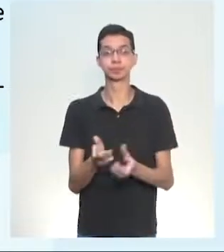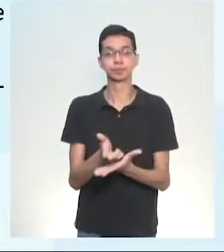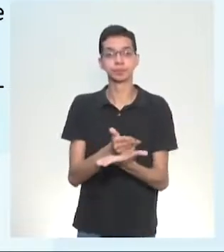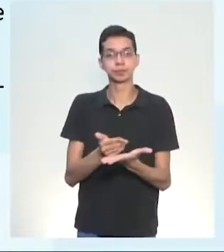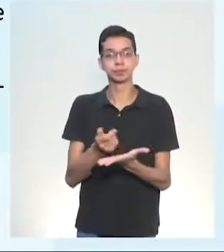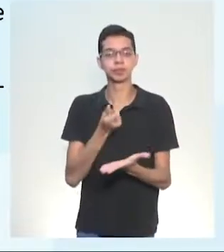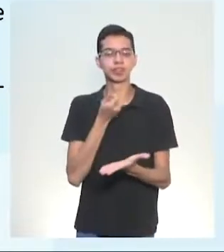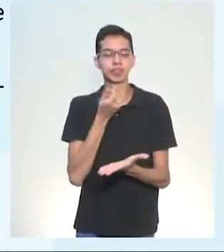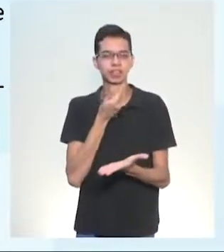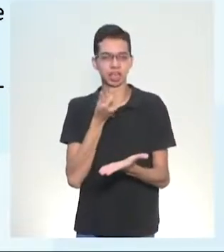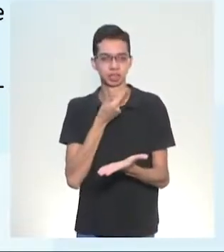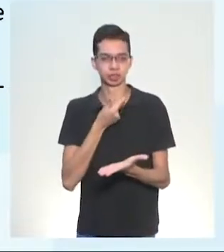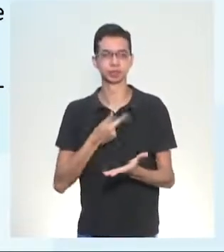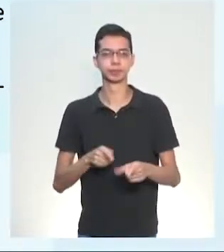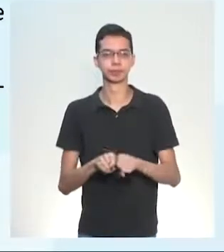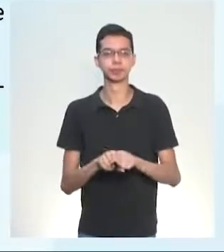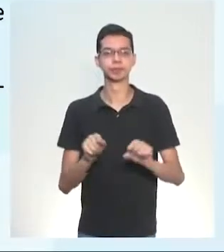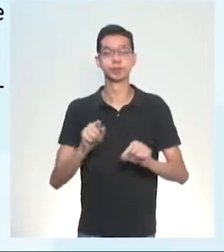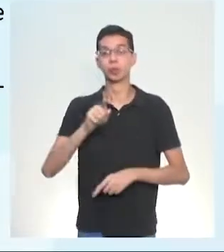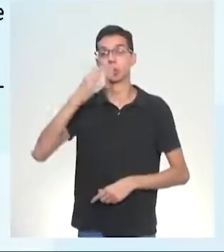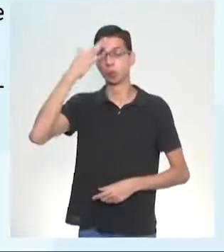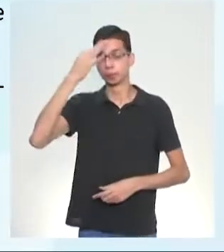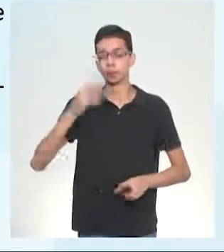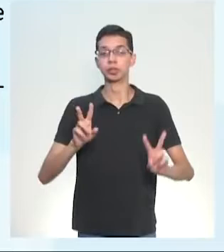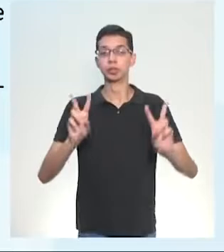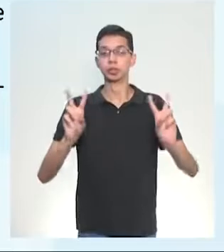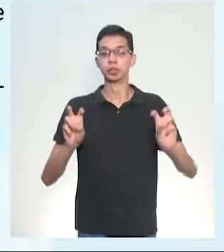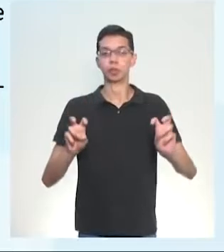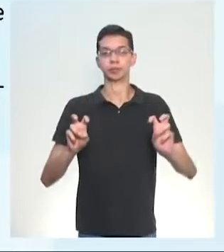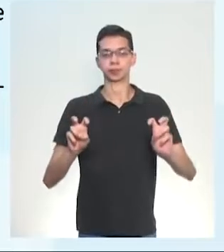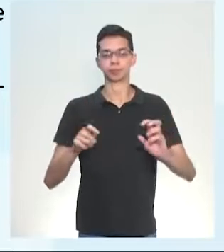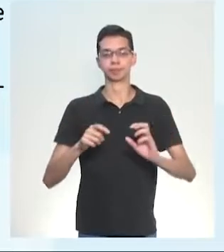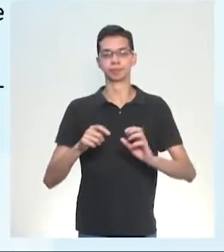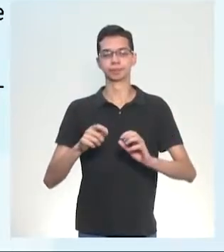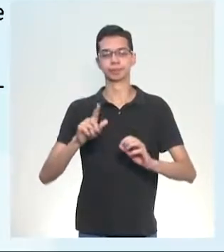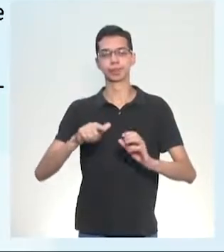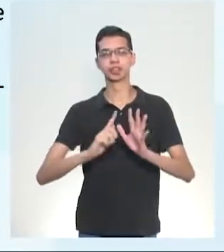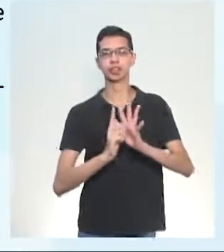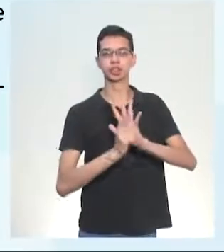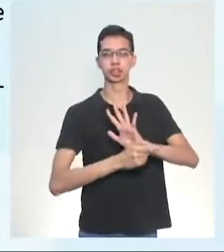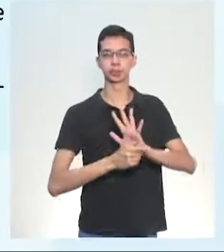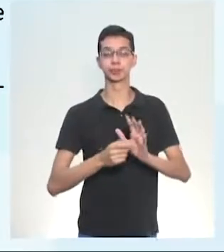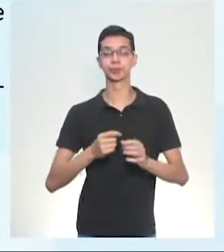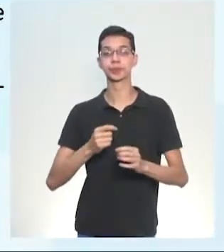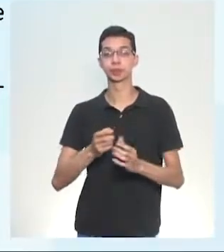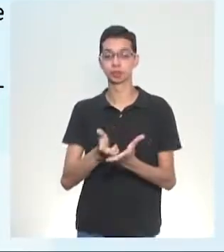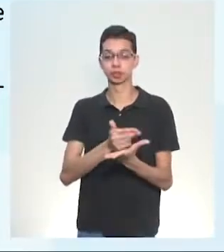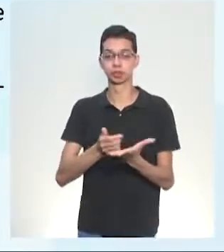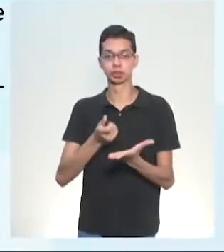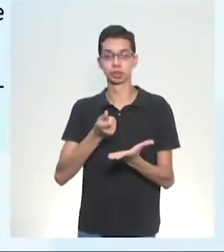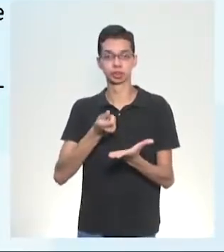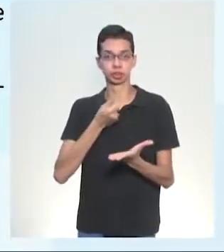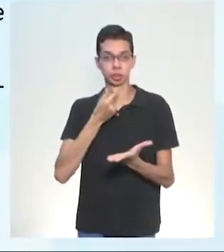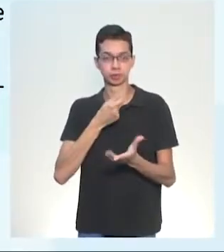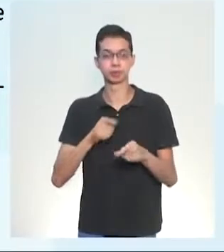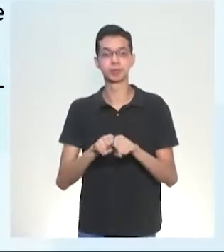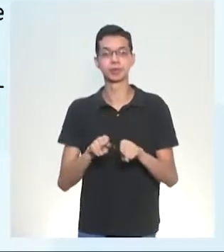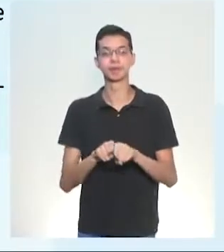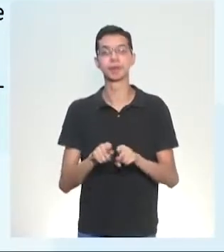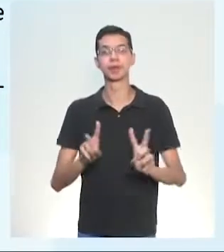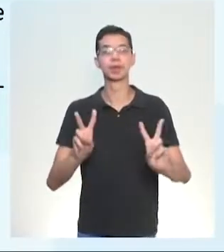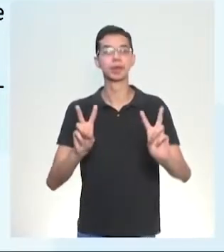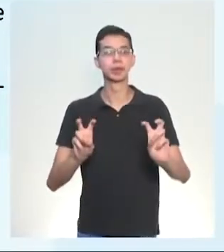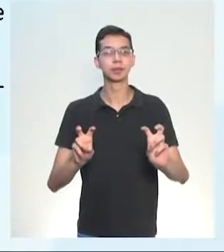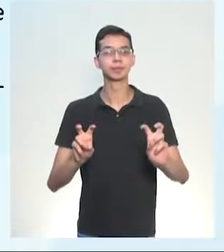comunicativo e a estrutura composicional do gênero charge e meme. Identificar as características linguísticas e multissemióticas dos